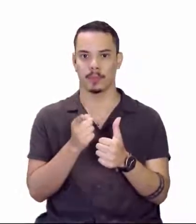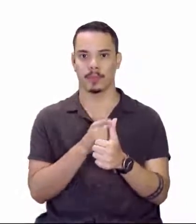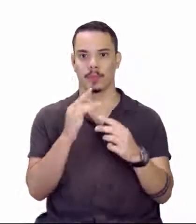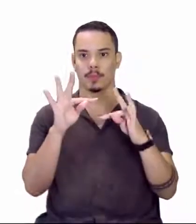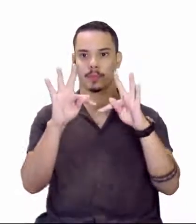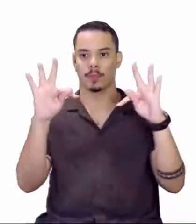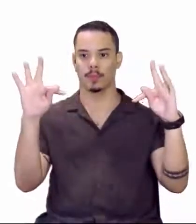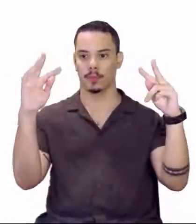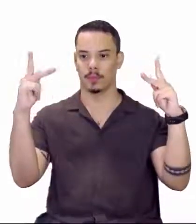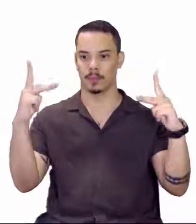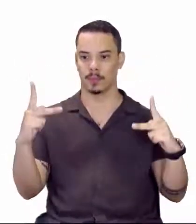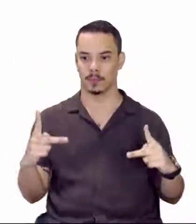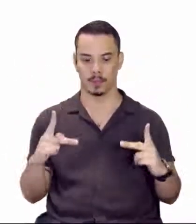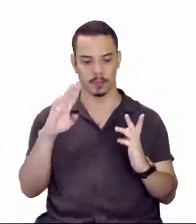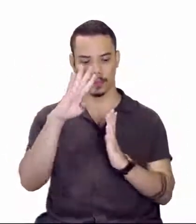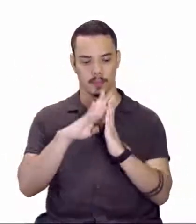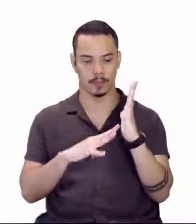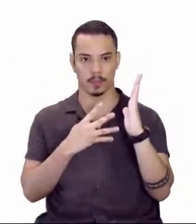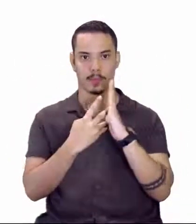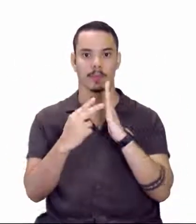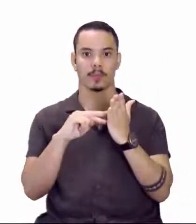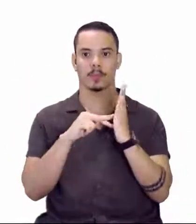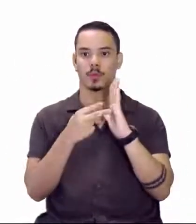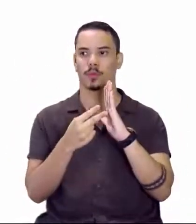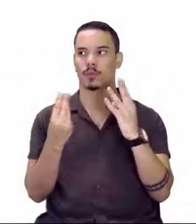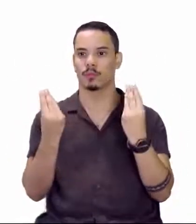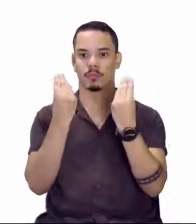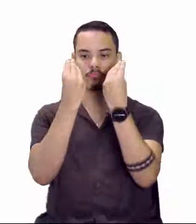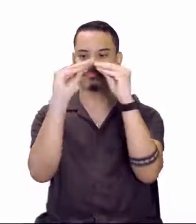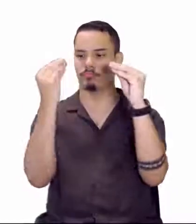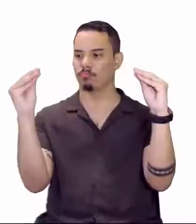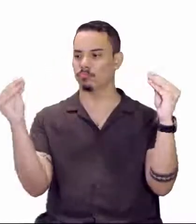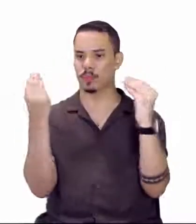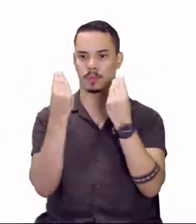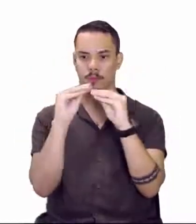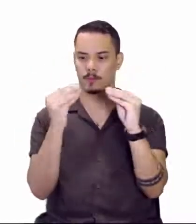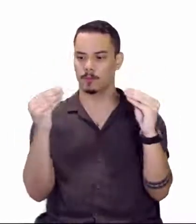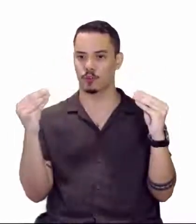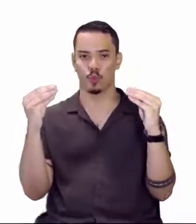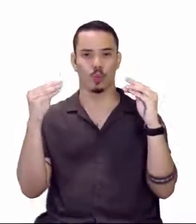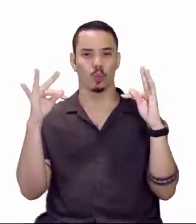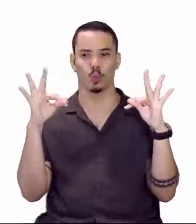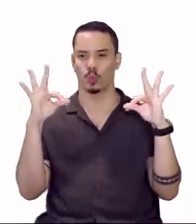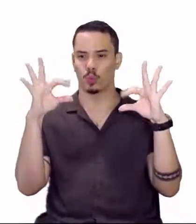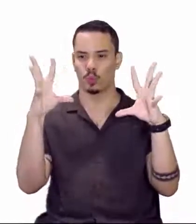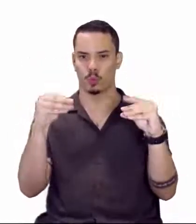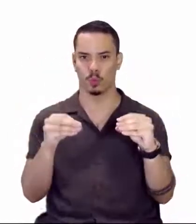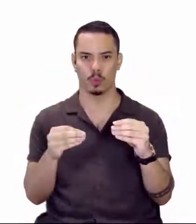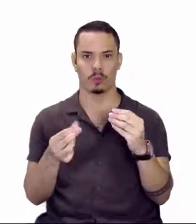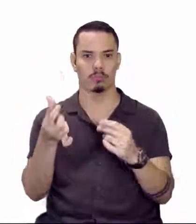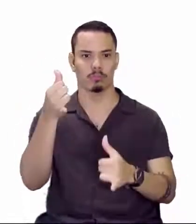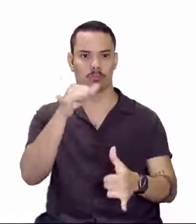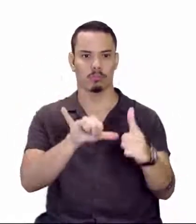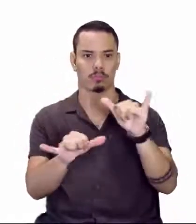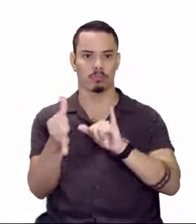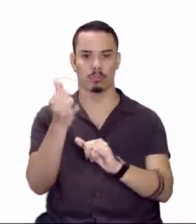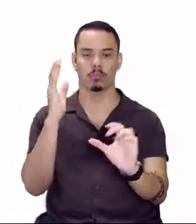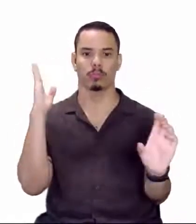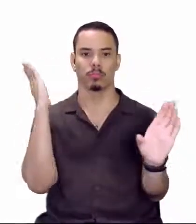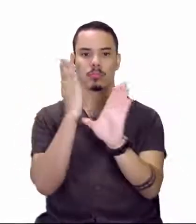quadro onde estão localizados todos os elementos químicos que foram descobertos até